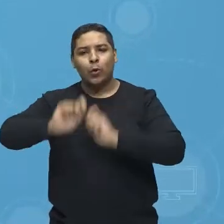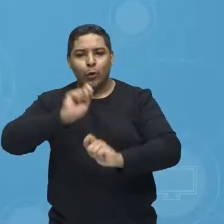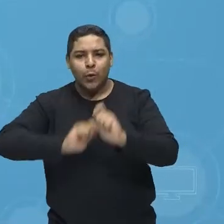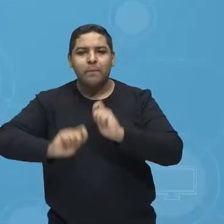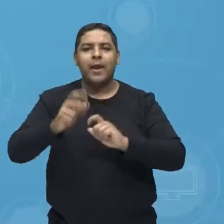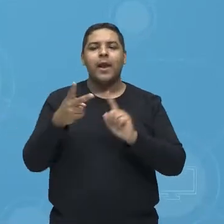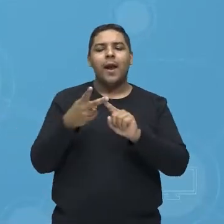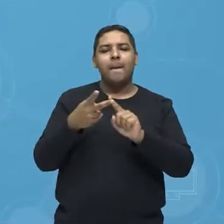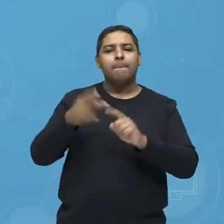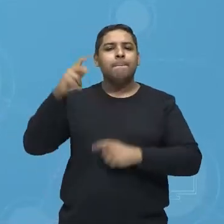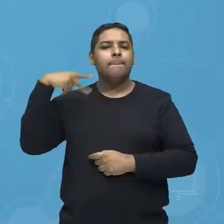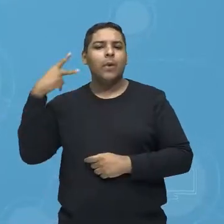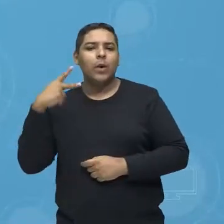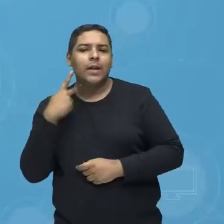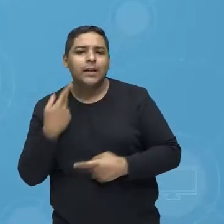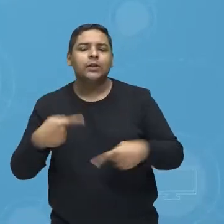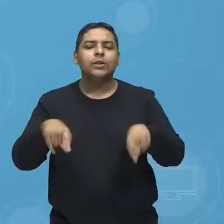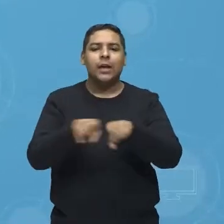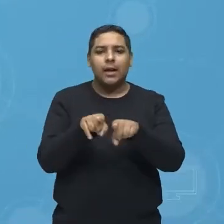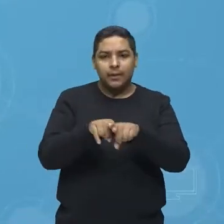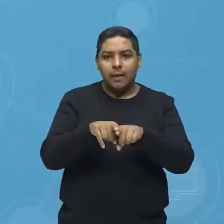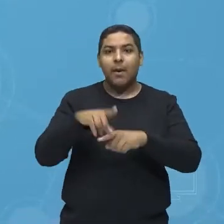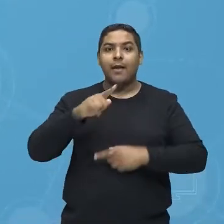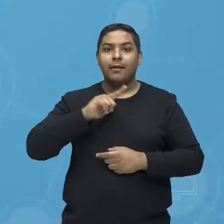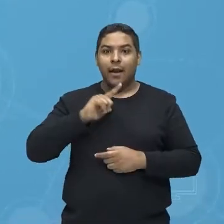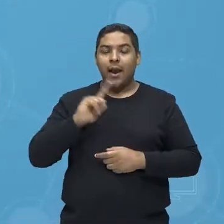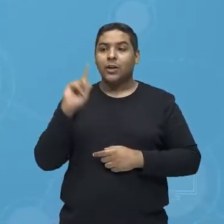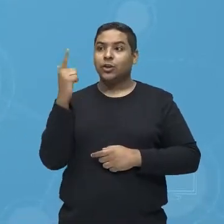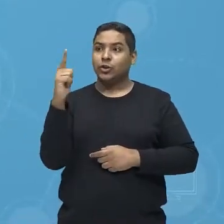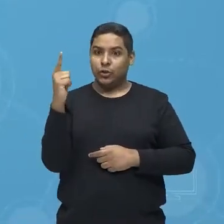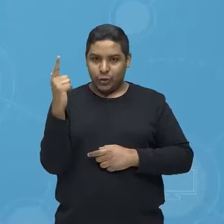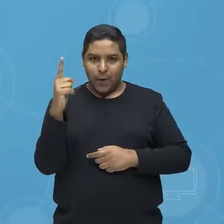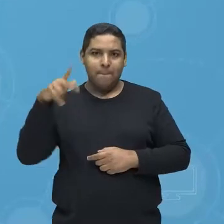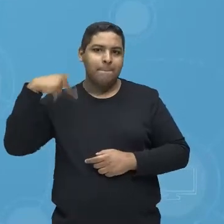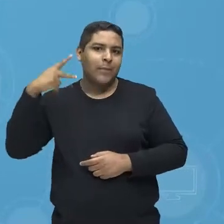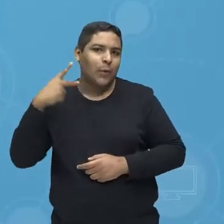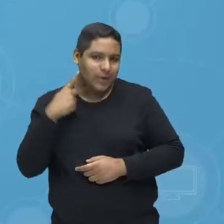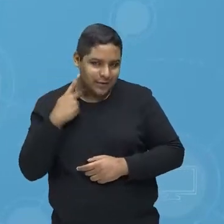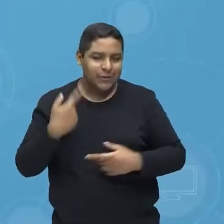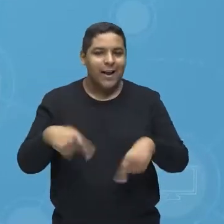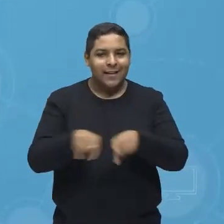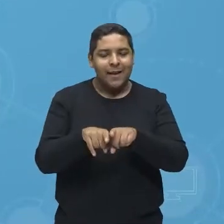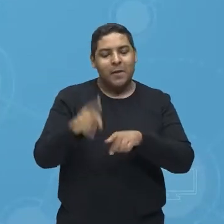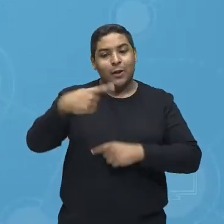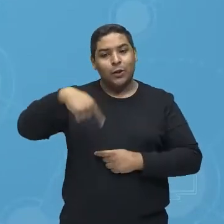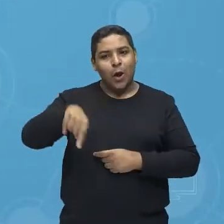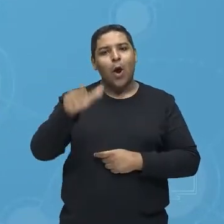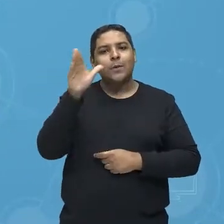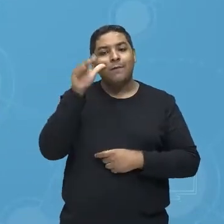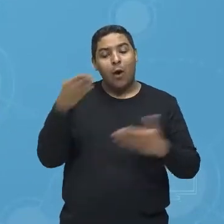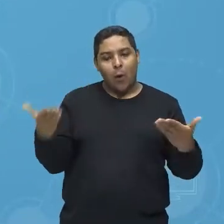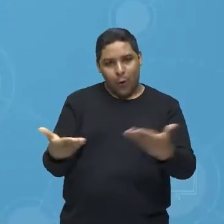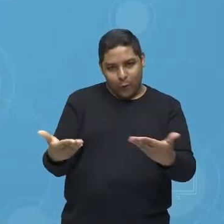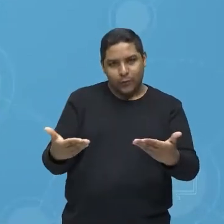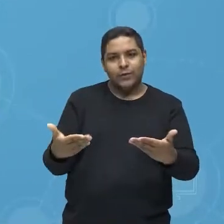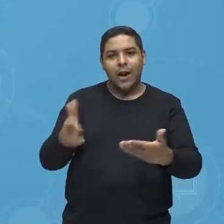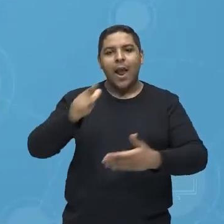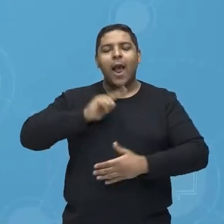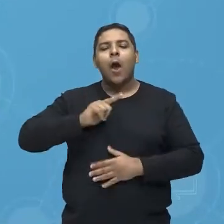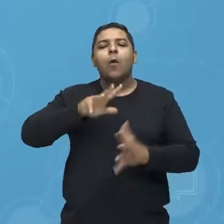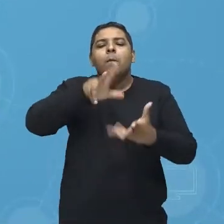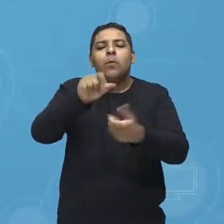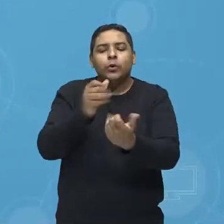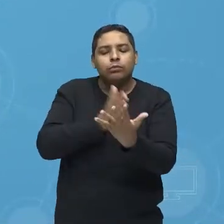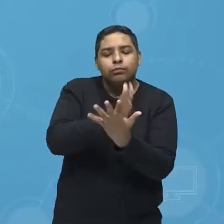parte política, ligando toda essa geopolítica que a gente observa hoje, sendo um mundo multipolar,